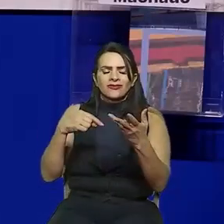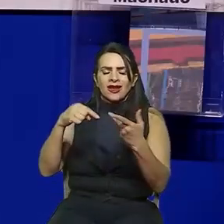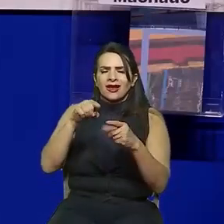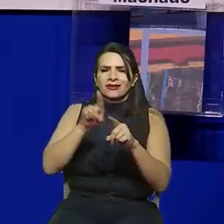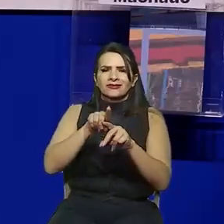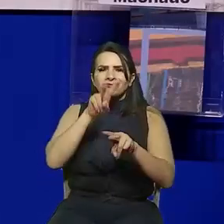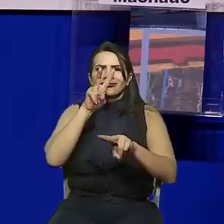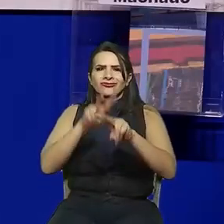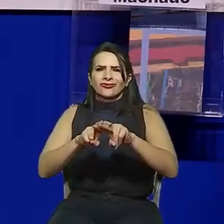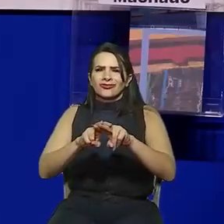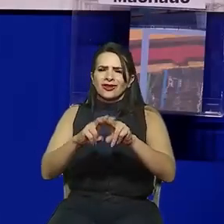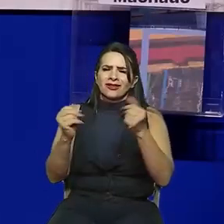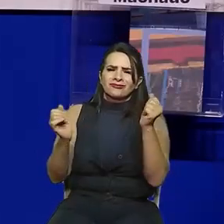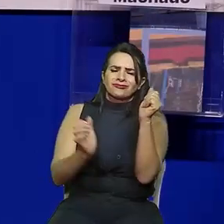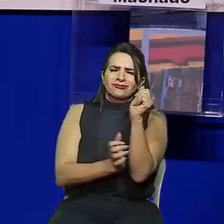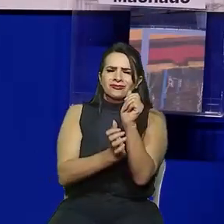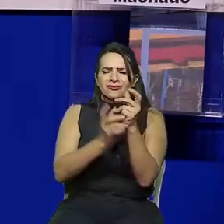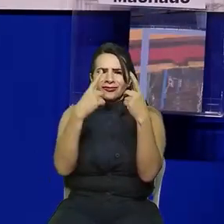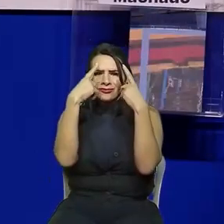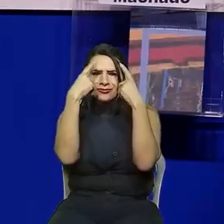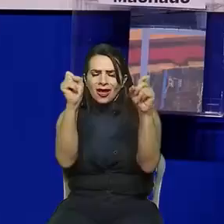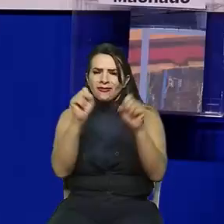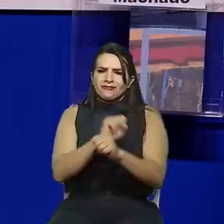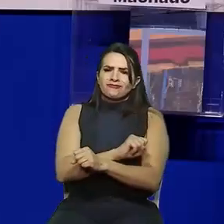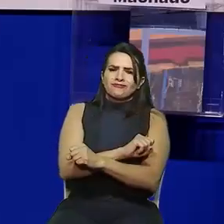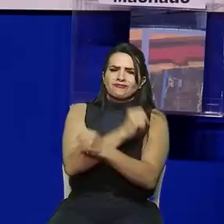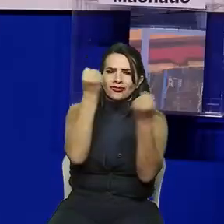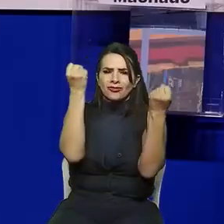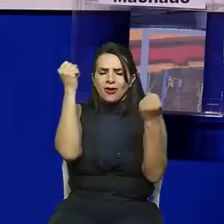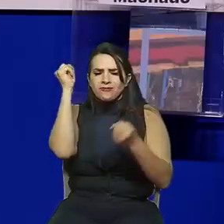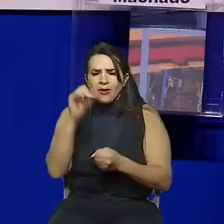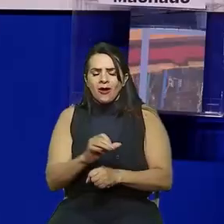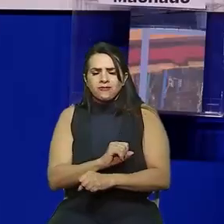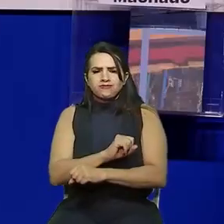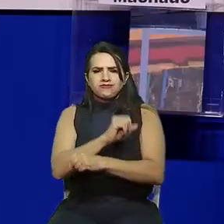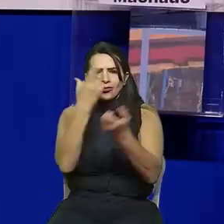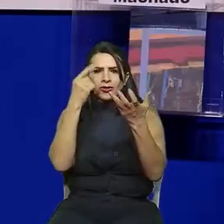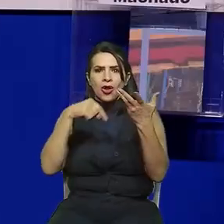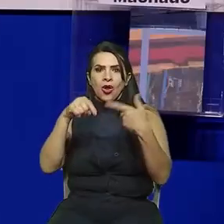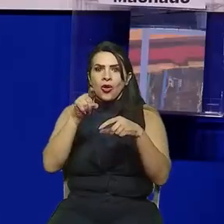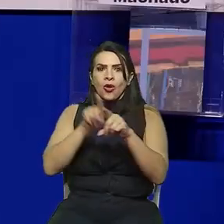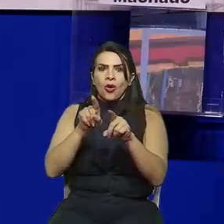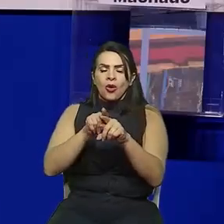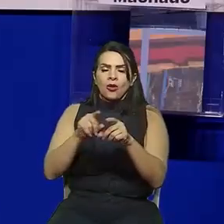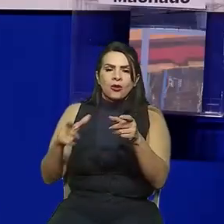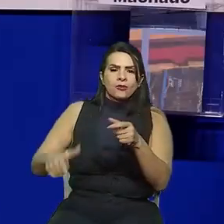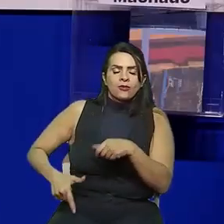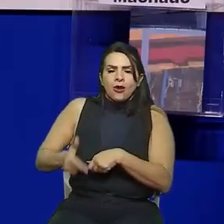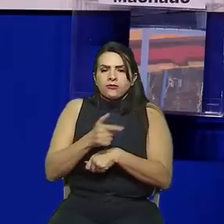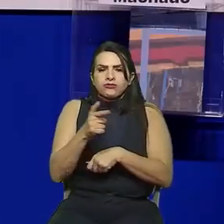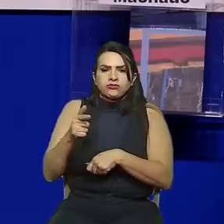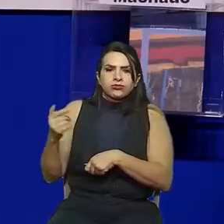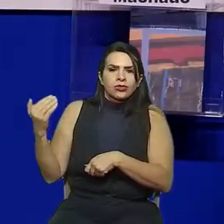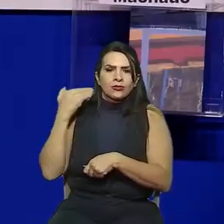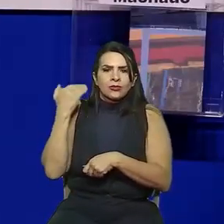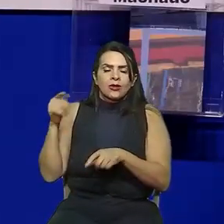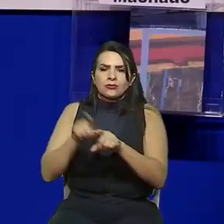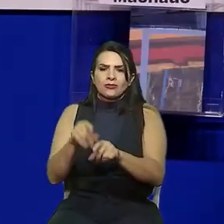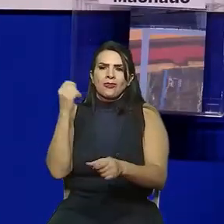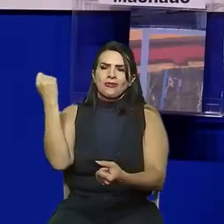de prisões, de torturas, de explosões, de bombas, de assaltos a bancos, de